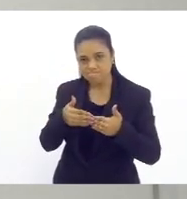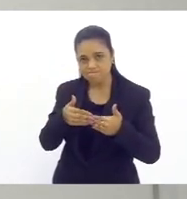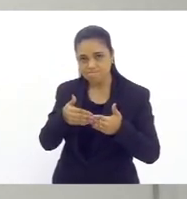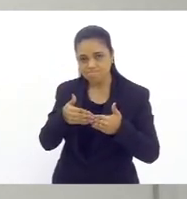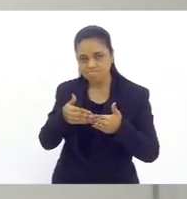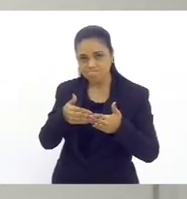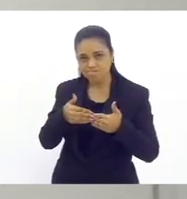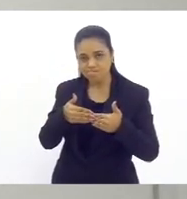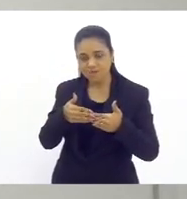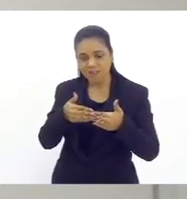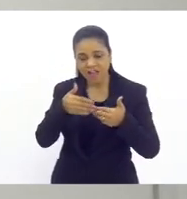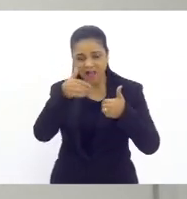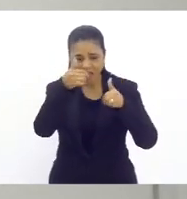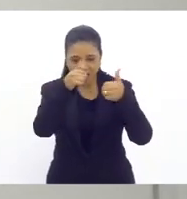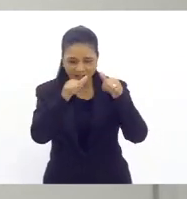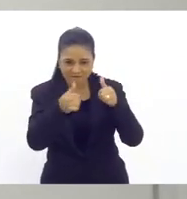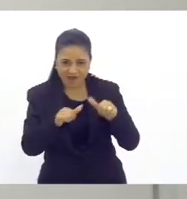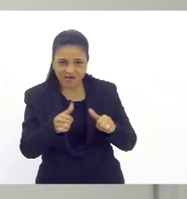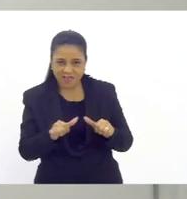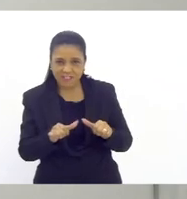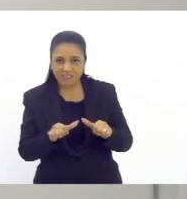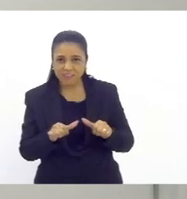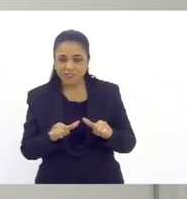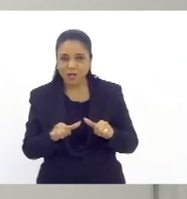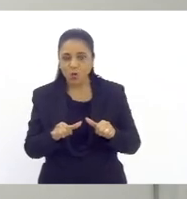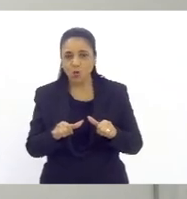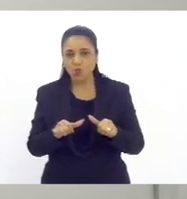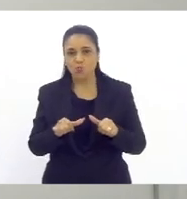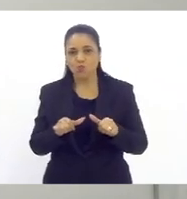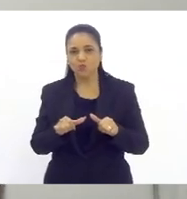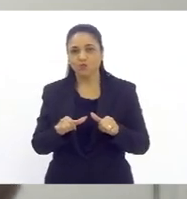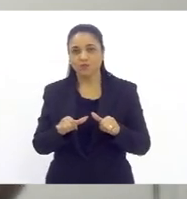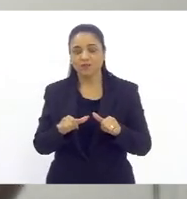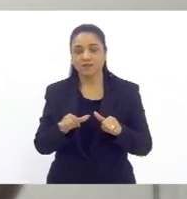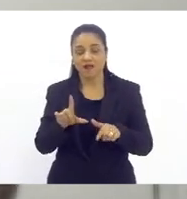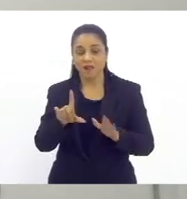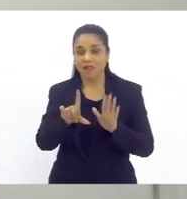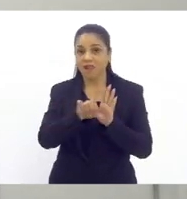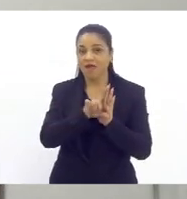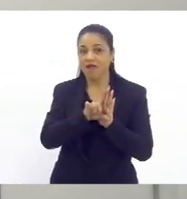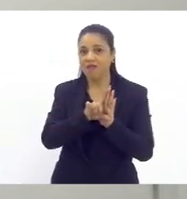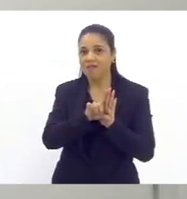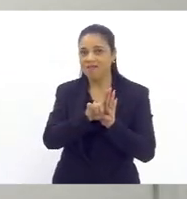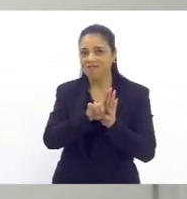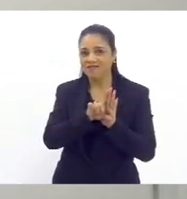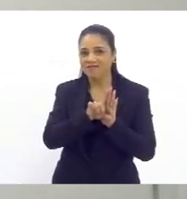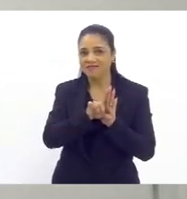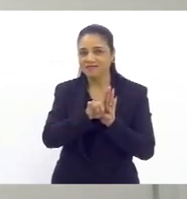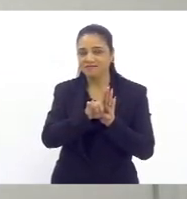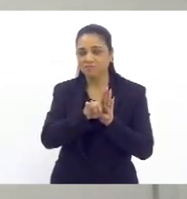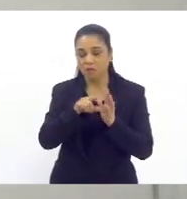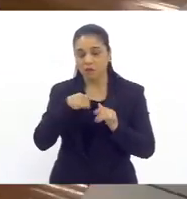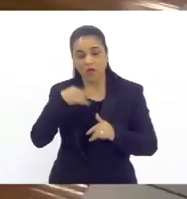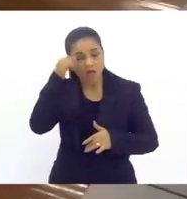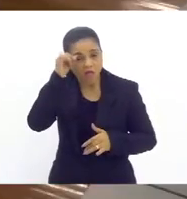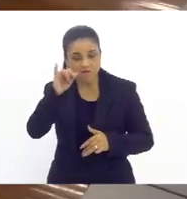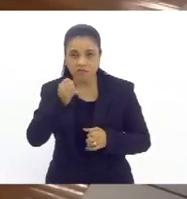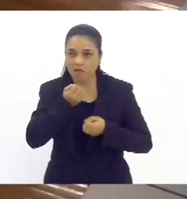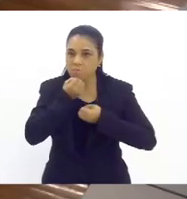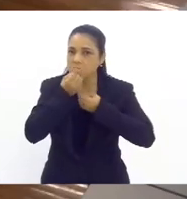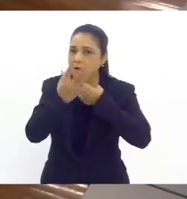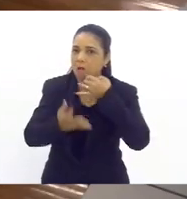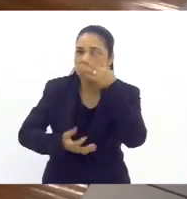avaliações e prestação de contas e o cumprimento devido da lei para evitar que esse tipo de desabafo que foi muito